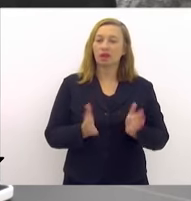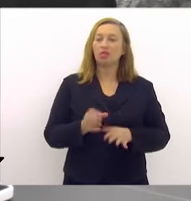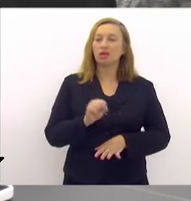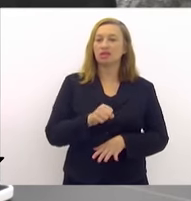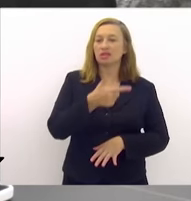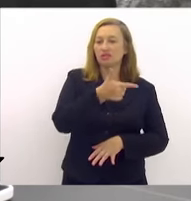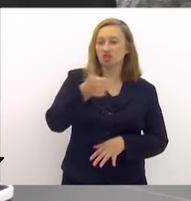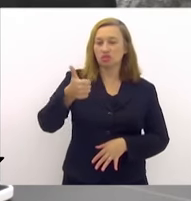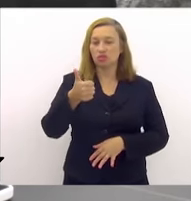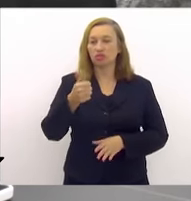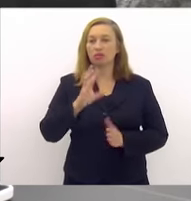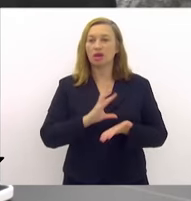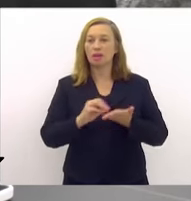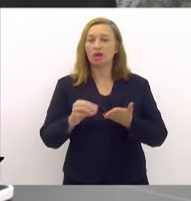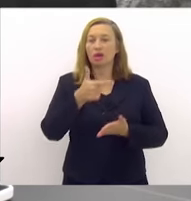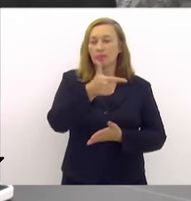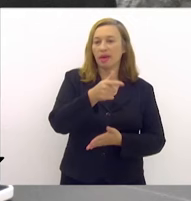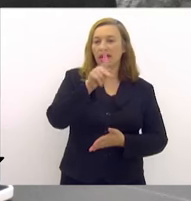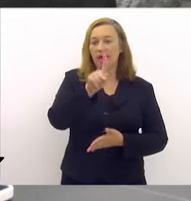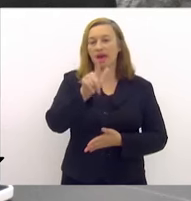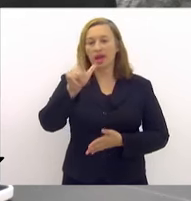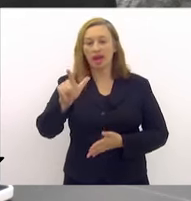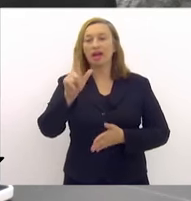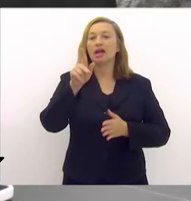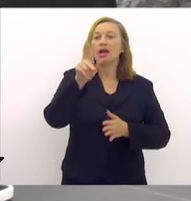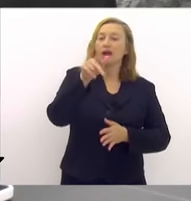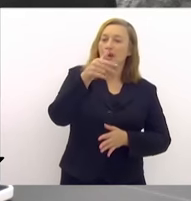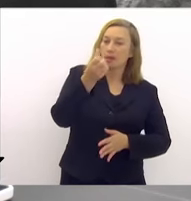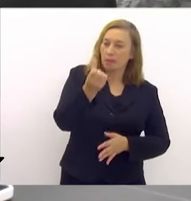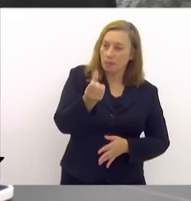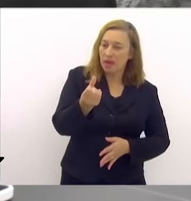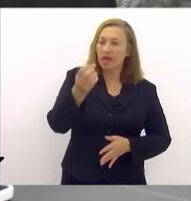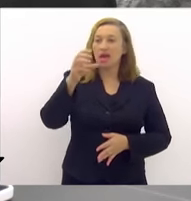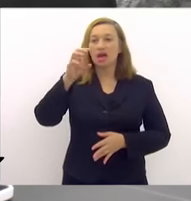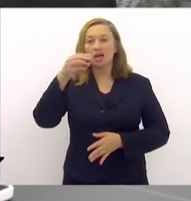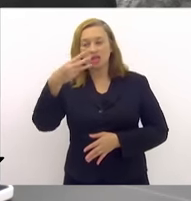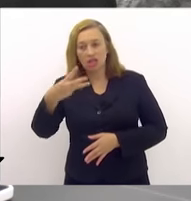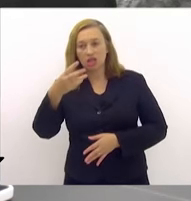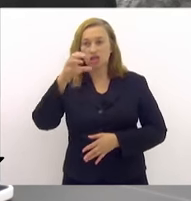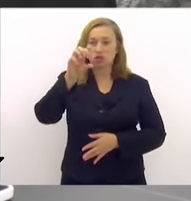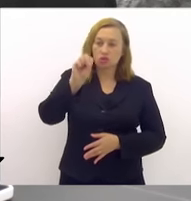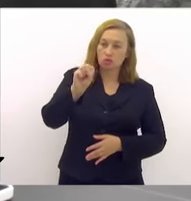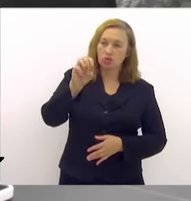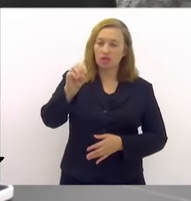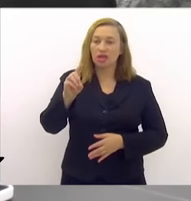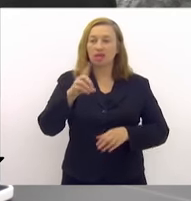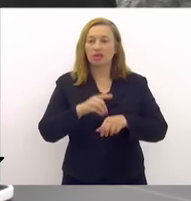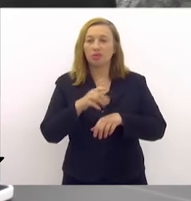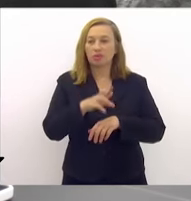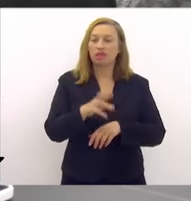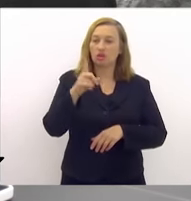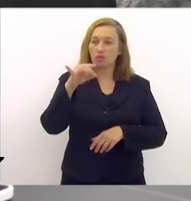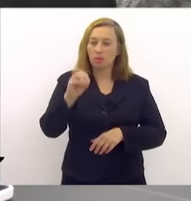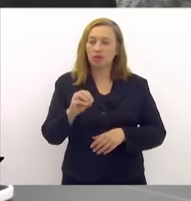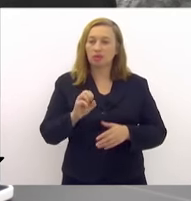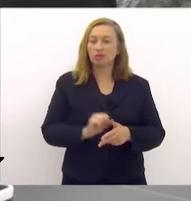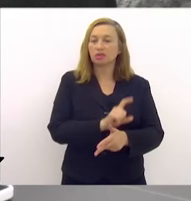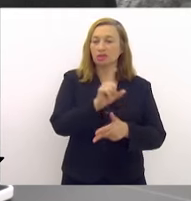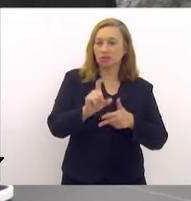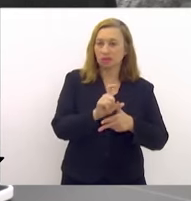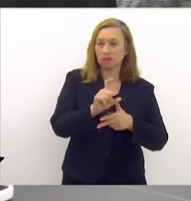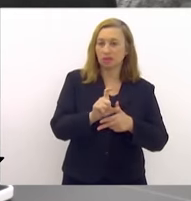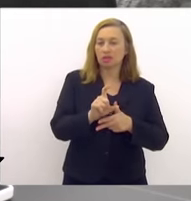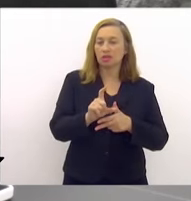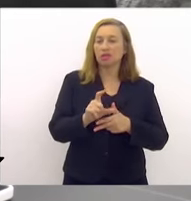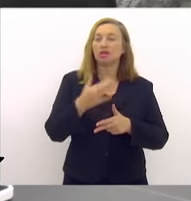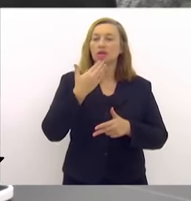21 da pauta, PL 6380 de 22, de autoria do deputado Deodalto, que autoriza o Poder Executivo do Estado do Rio de Janeiro, por intermédio